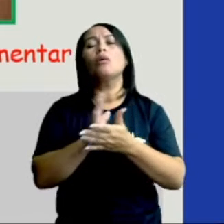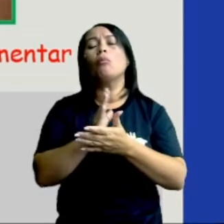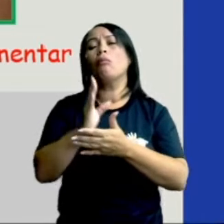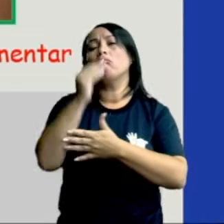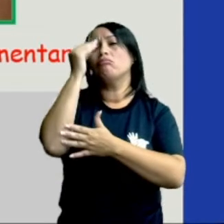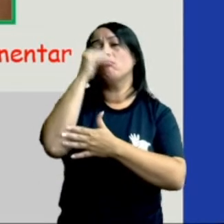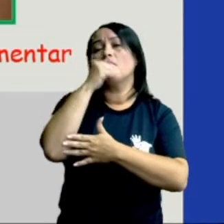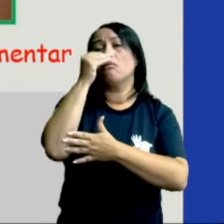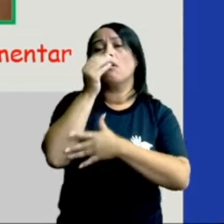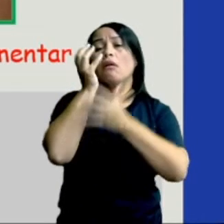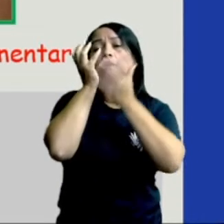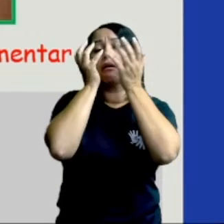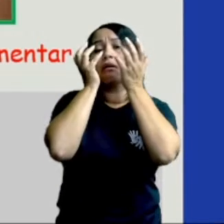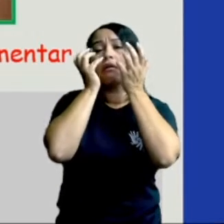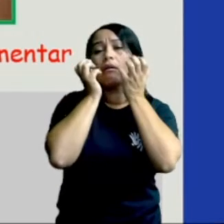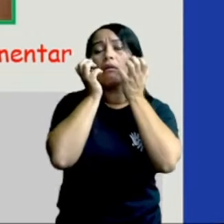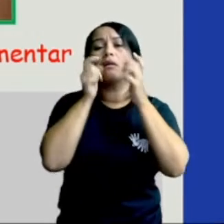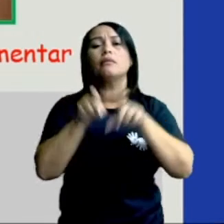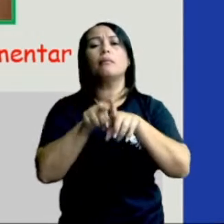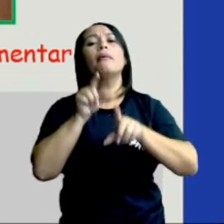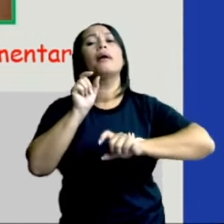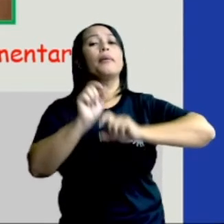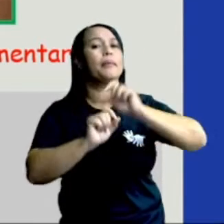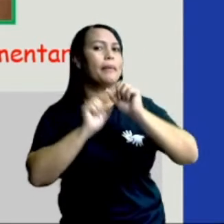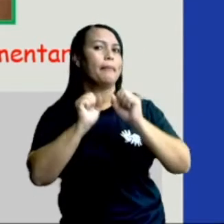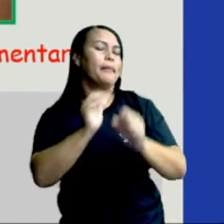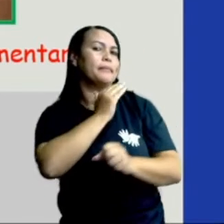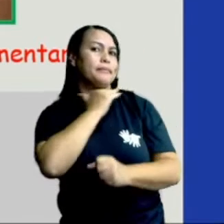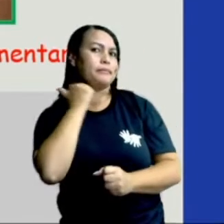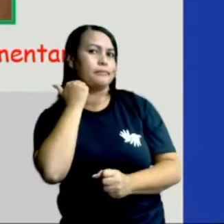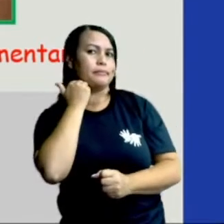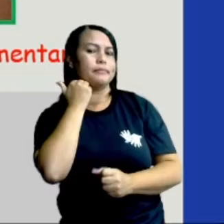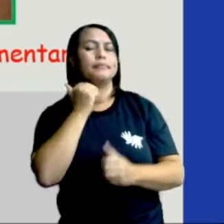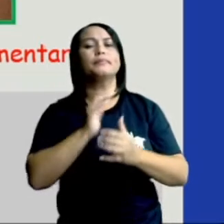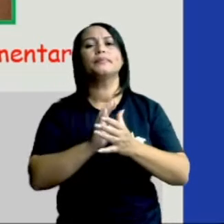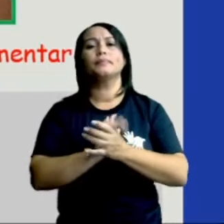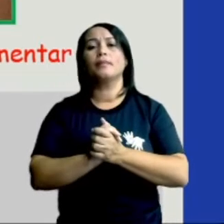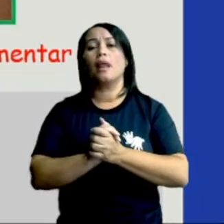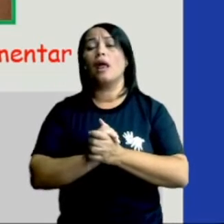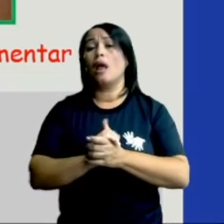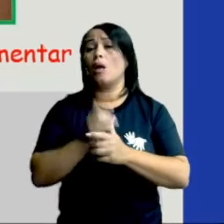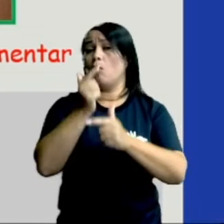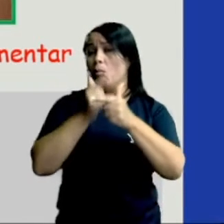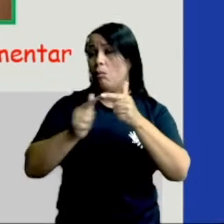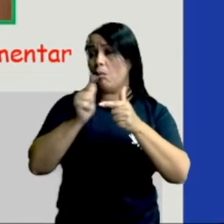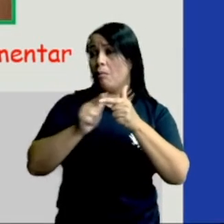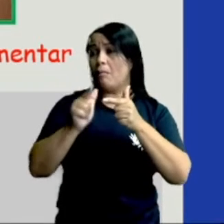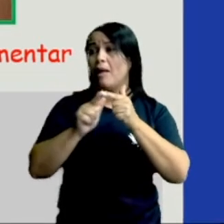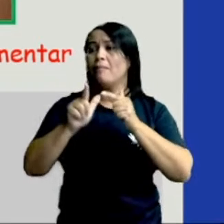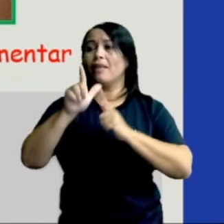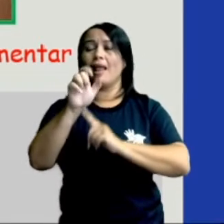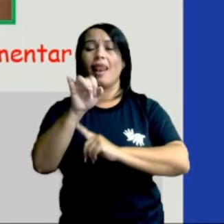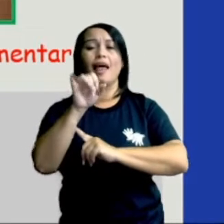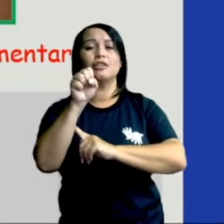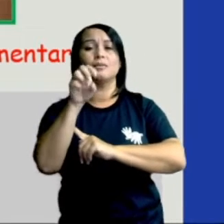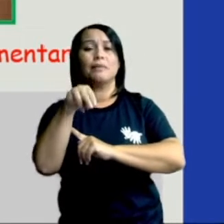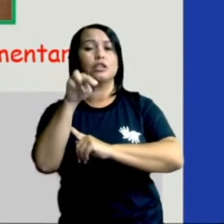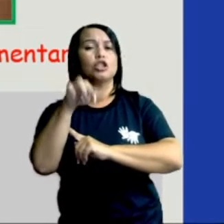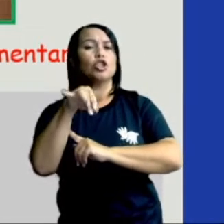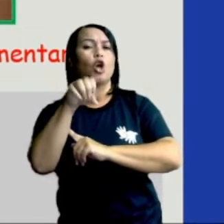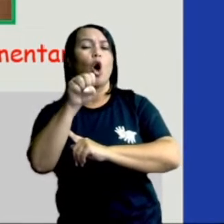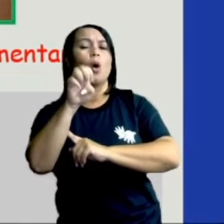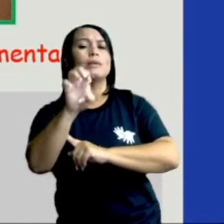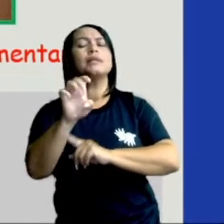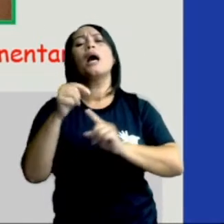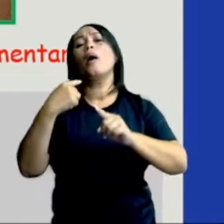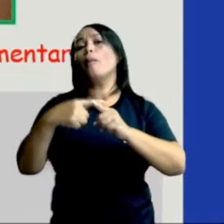uma fraqueza e pode a morte também. O grande problema da leishmaniose